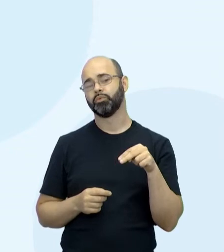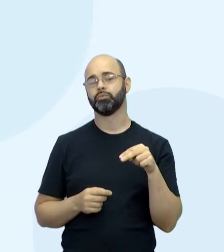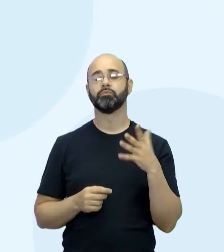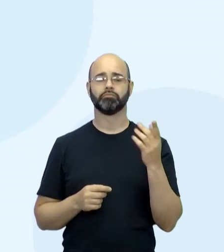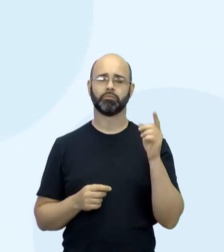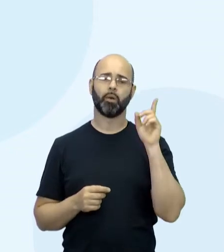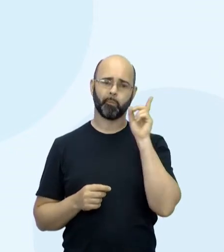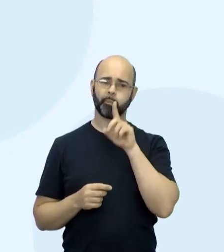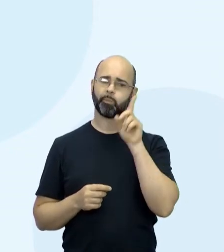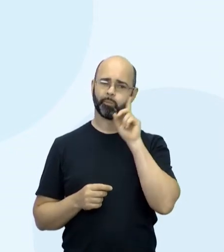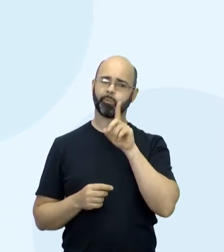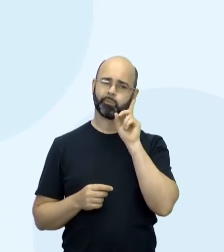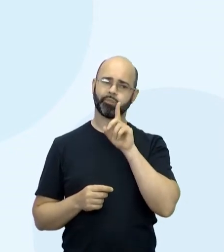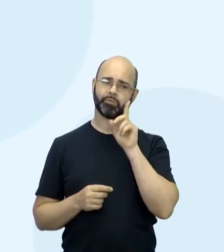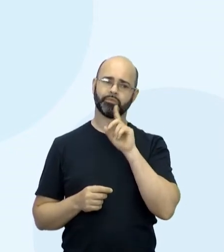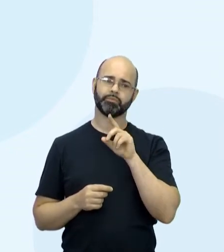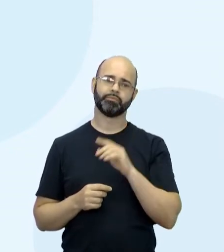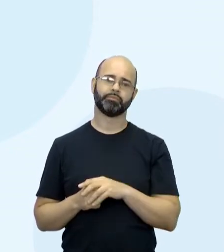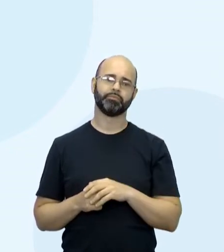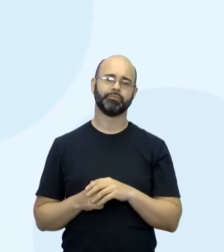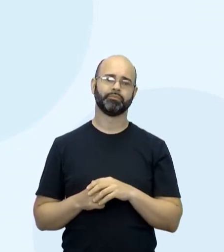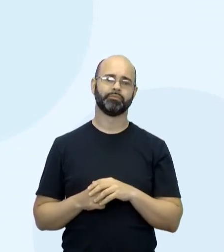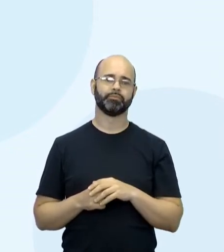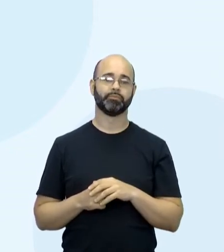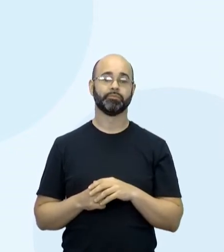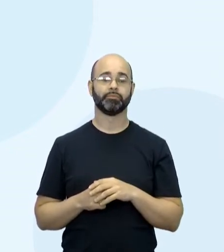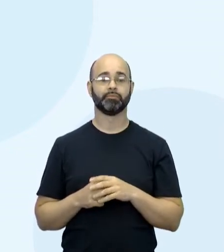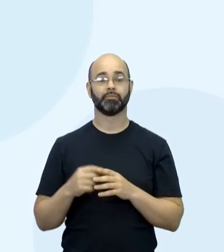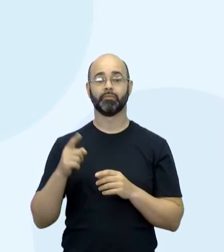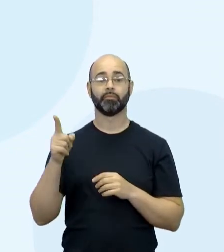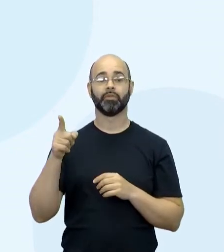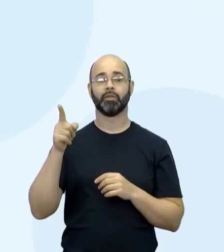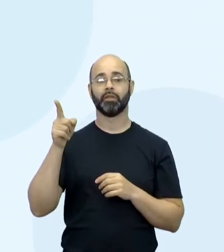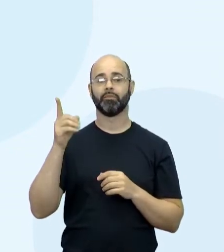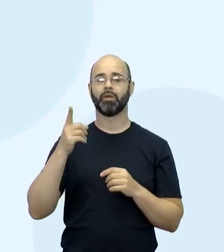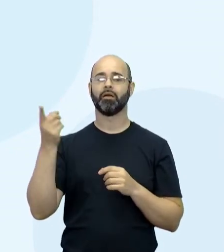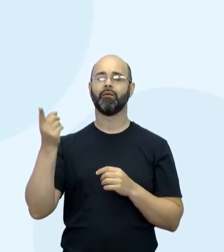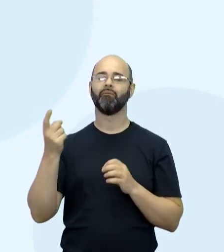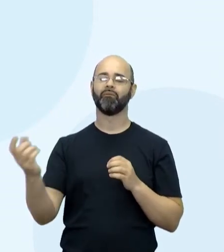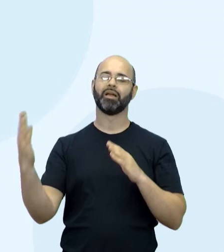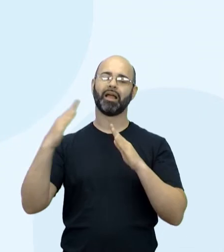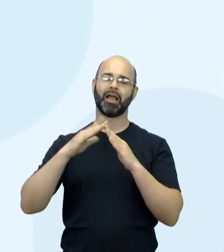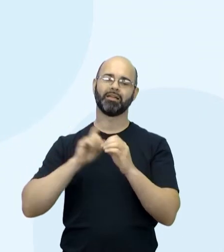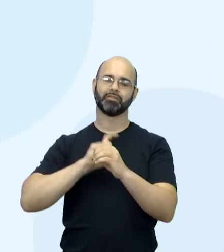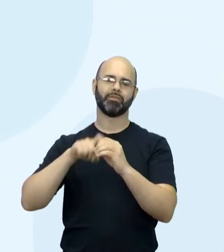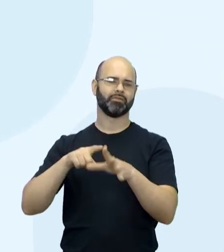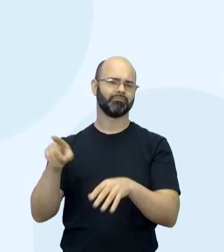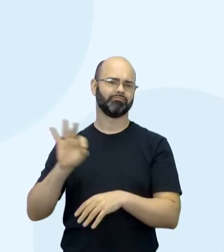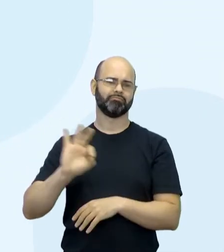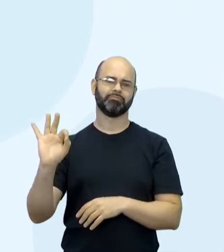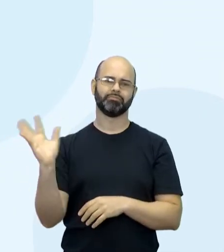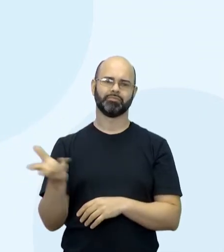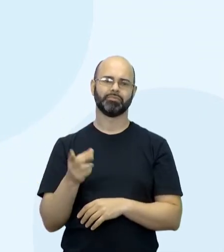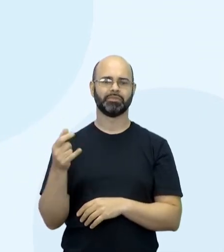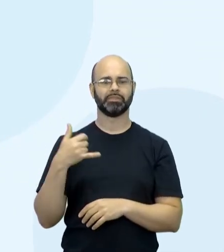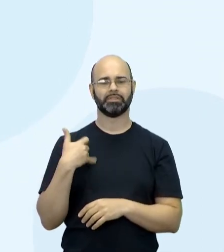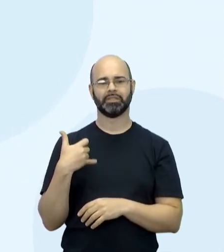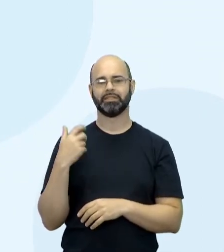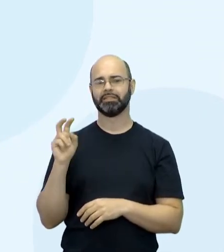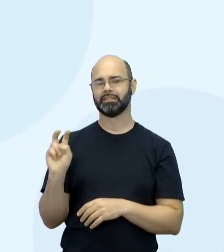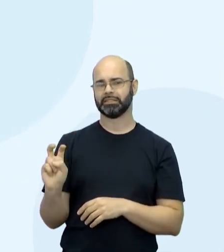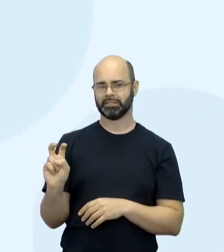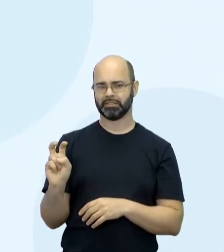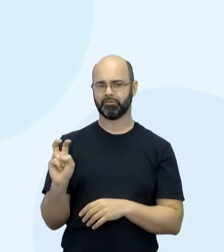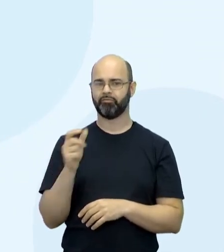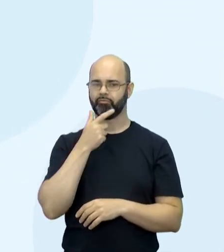É americano, mas não sou americano. Leon, Uma Jornada para Casa. Gente, esse filme aqui, olha, até me arrepiei, é sensacional. Aos 5 anos de idade,